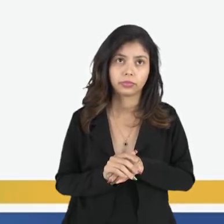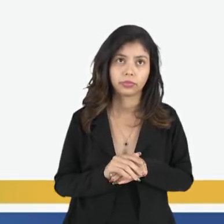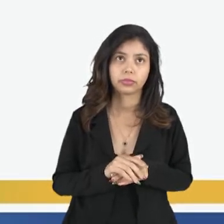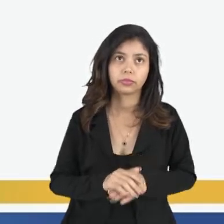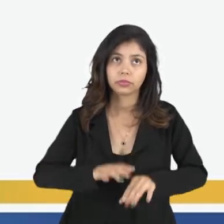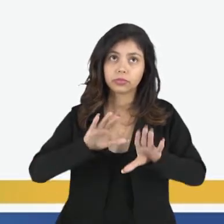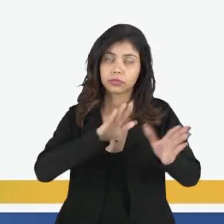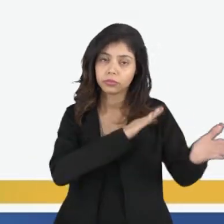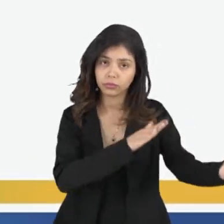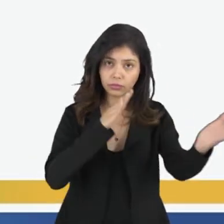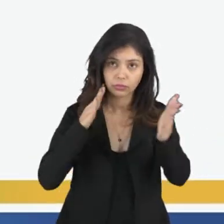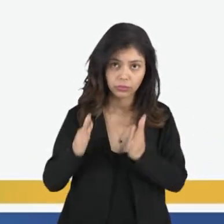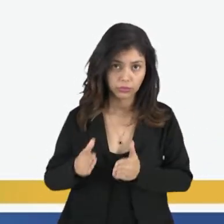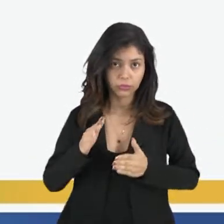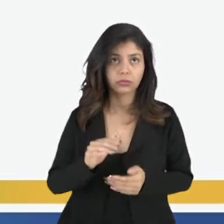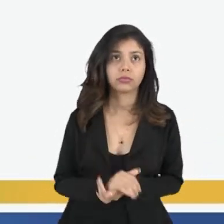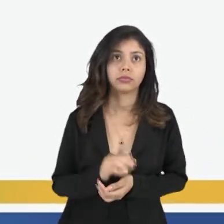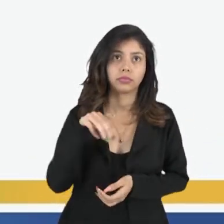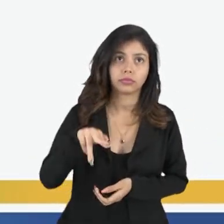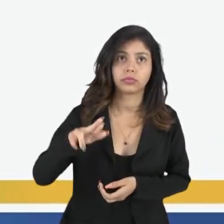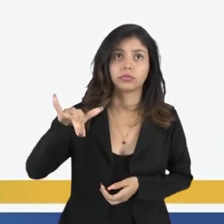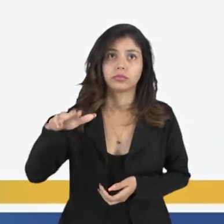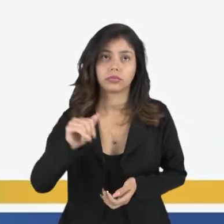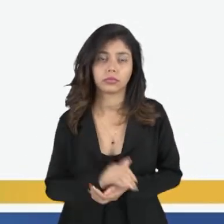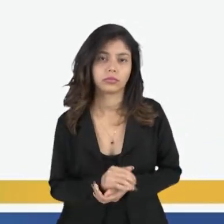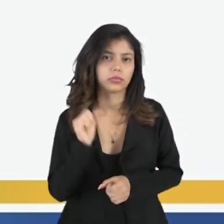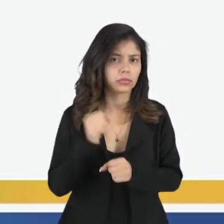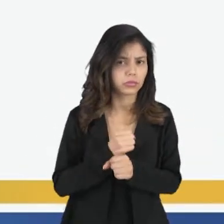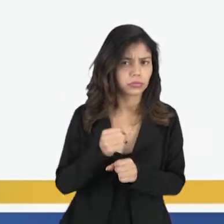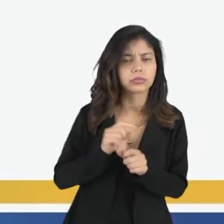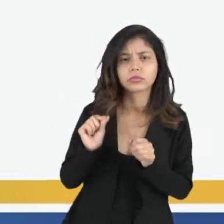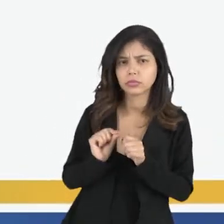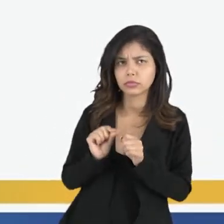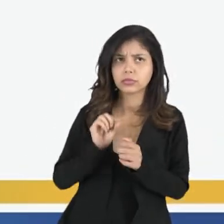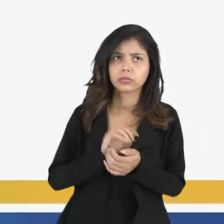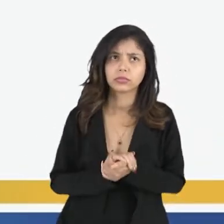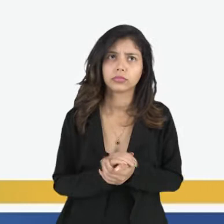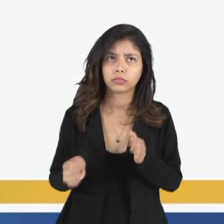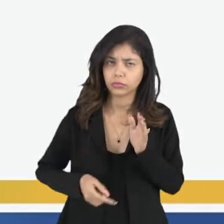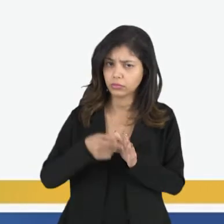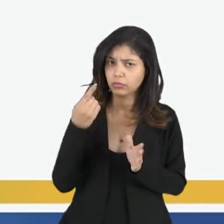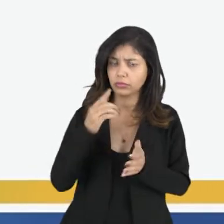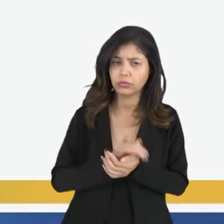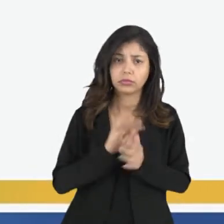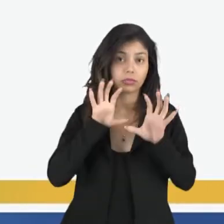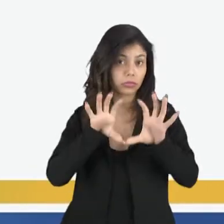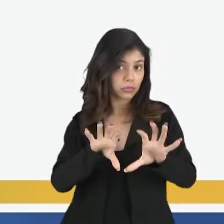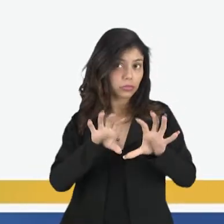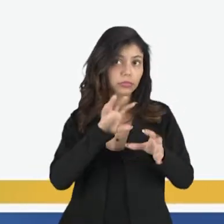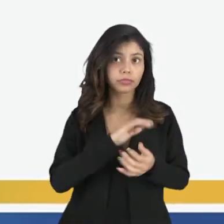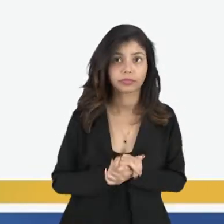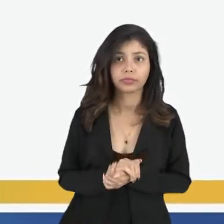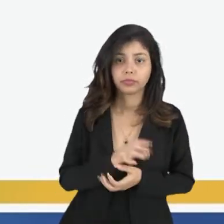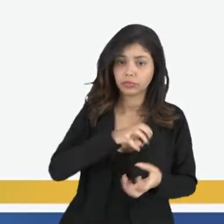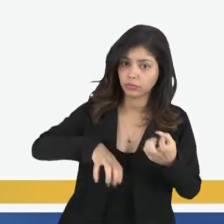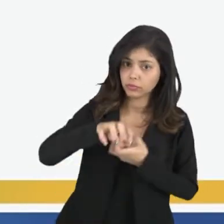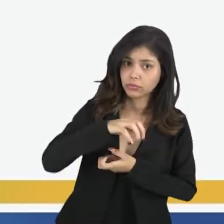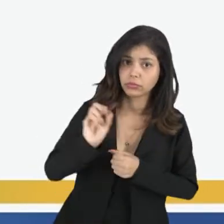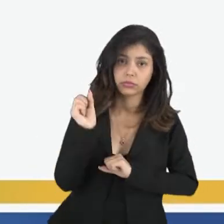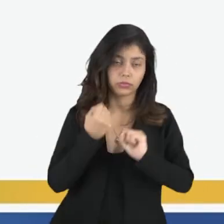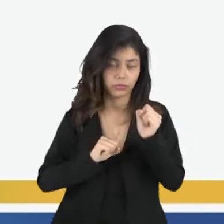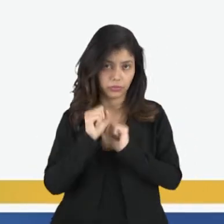situação para as máquinas que são construídas. Por sua vez, nessa situação da